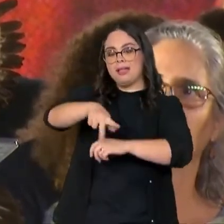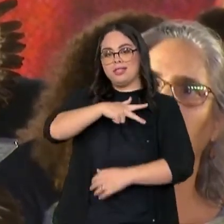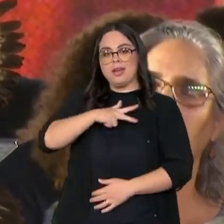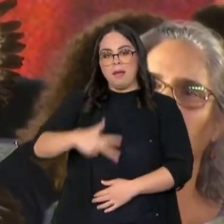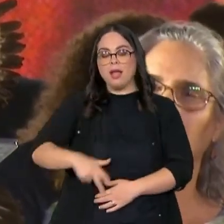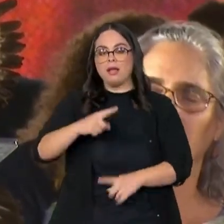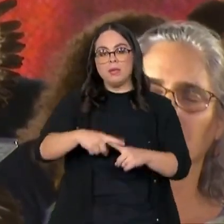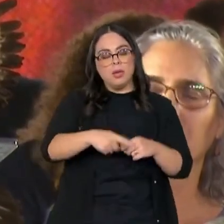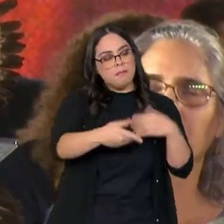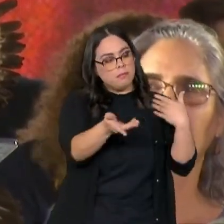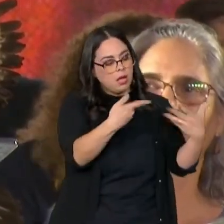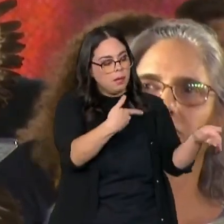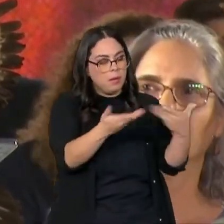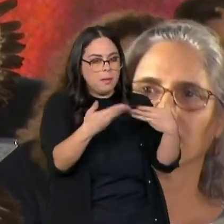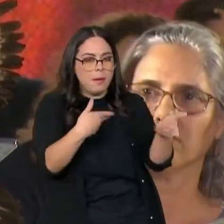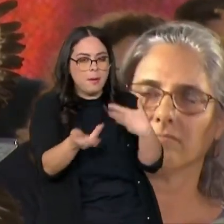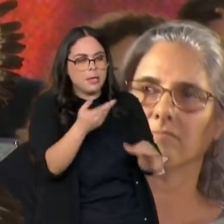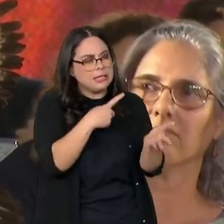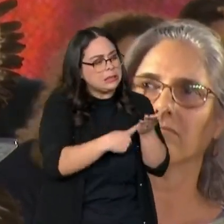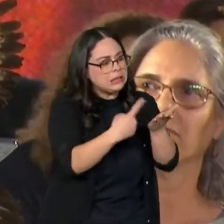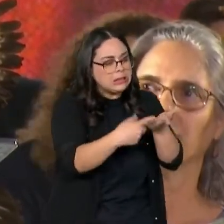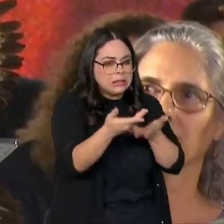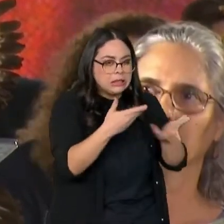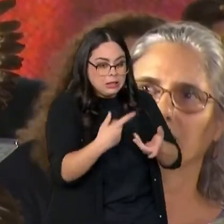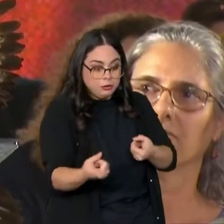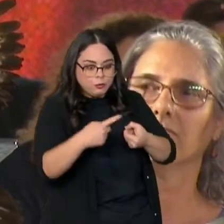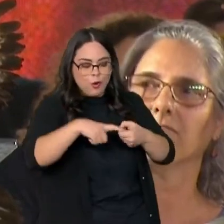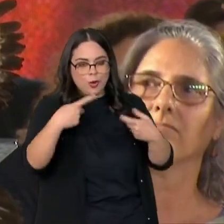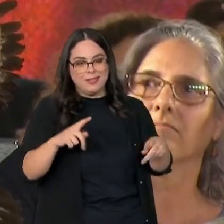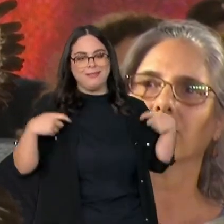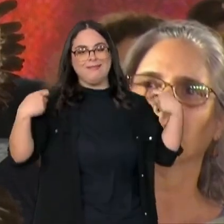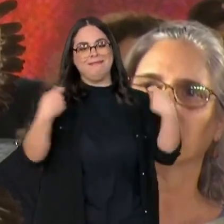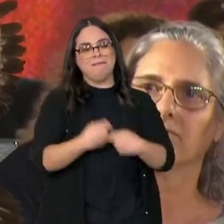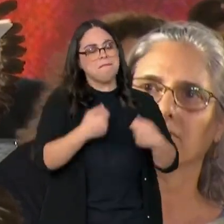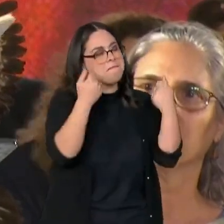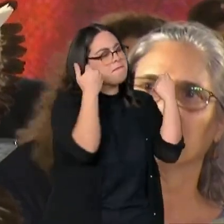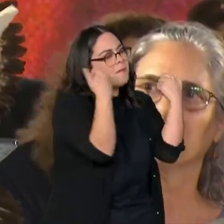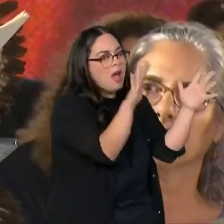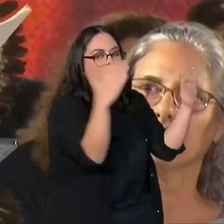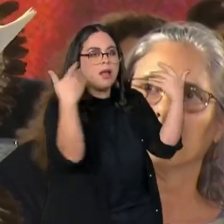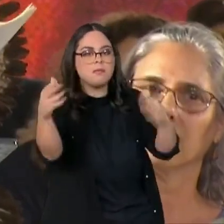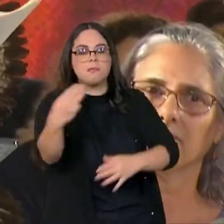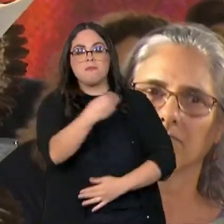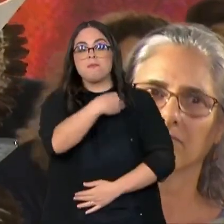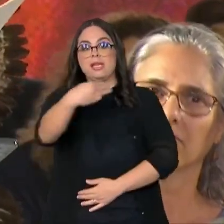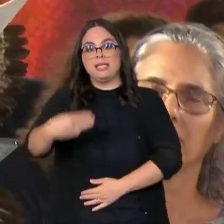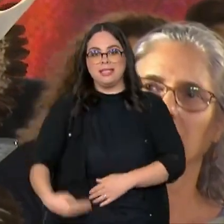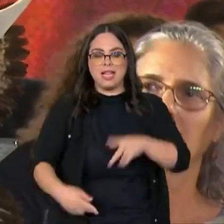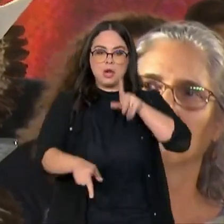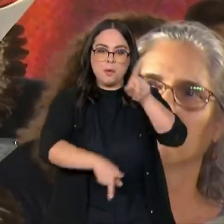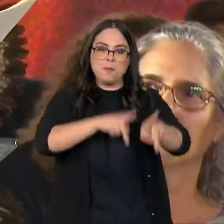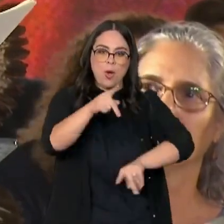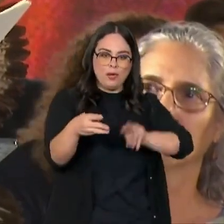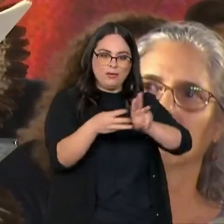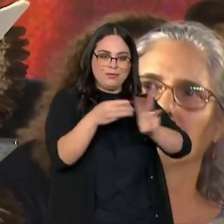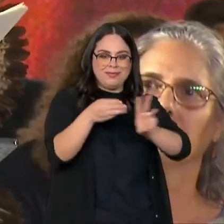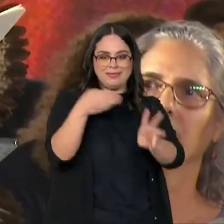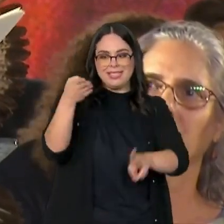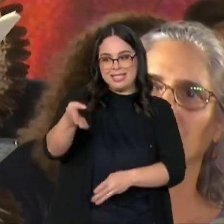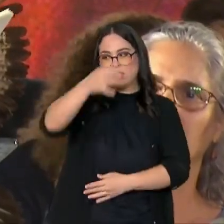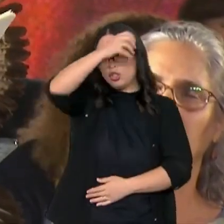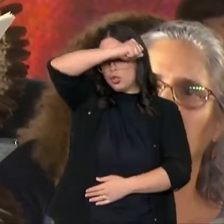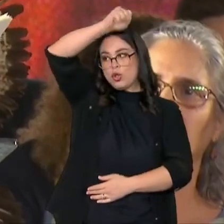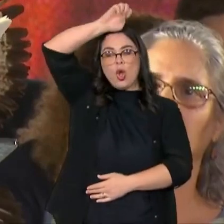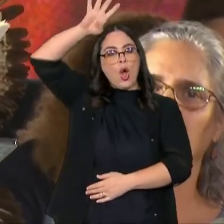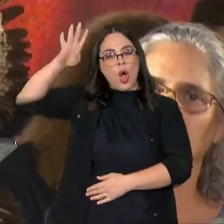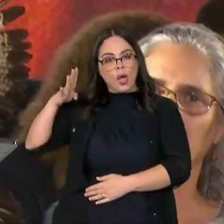tratativas que resultaram no retorno do manto ao museu. Parabéns ao Ministério dos Povos Indígenas, Soninha, e à liderança